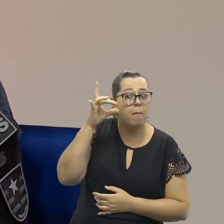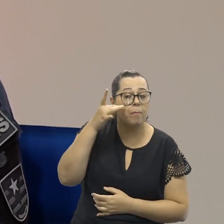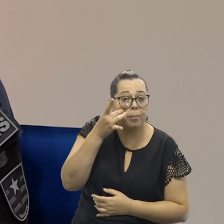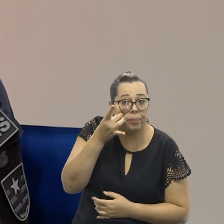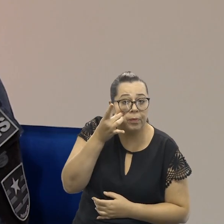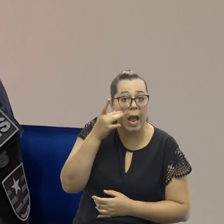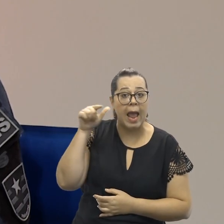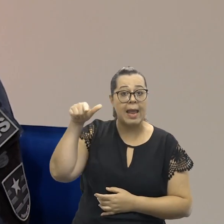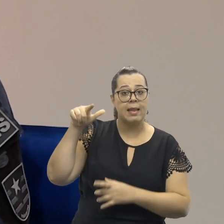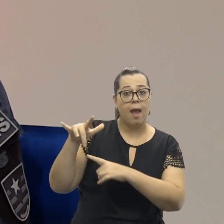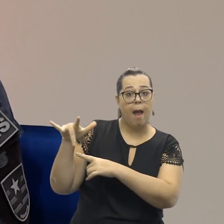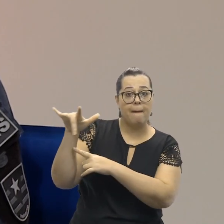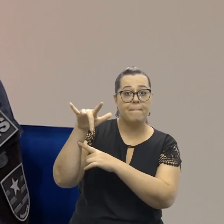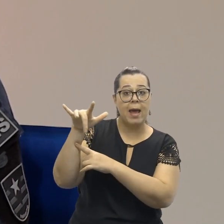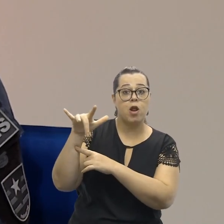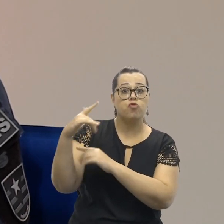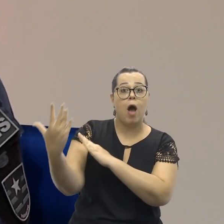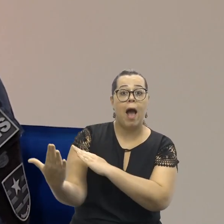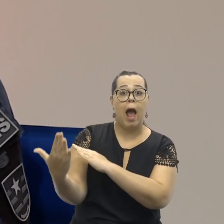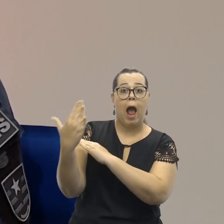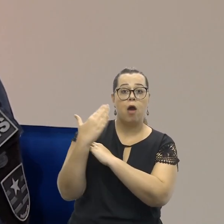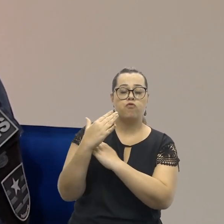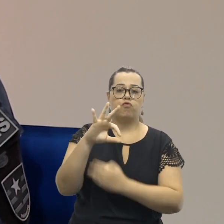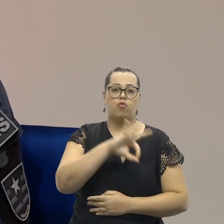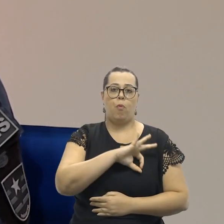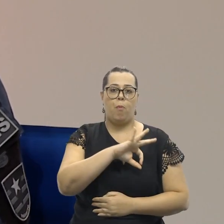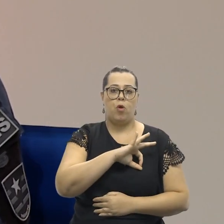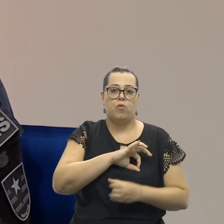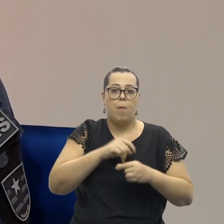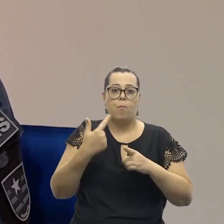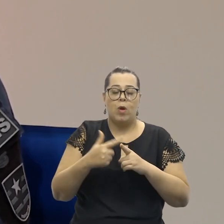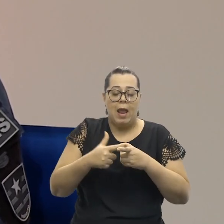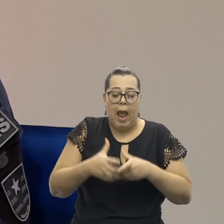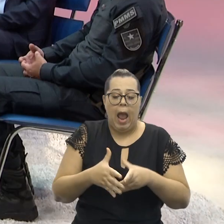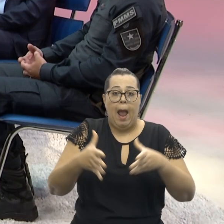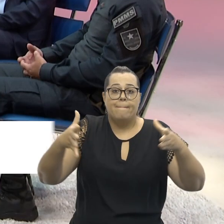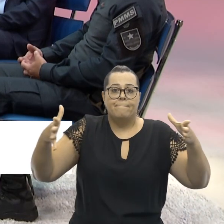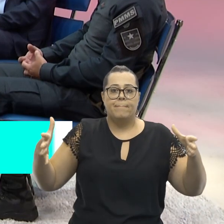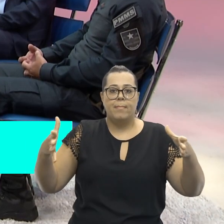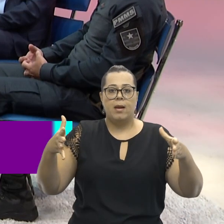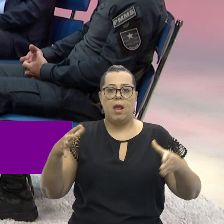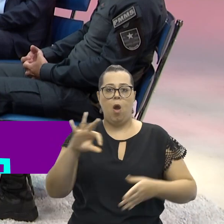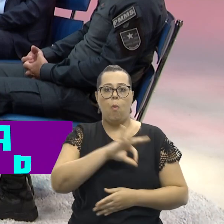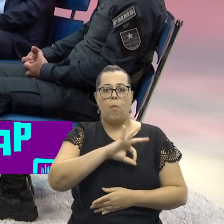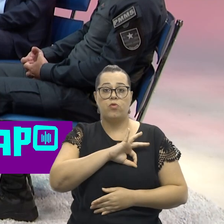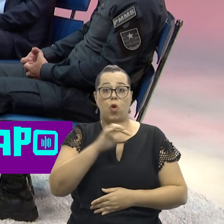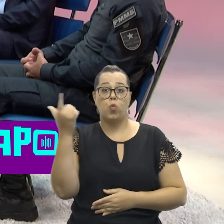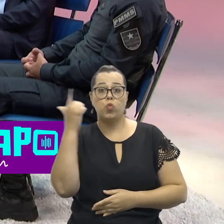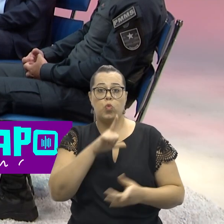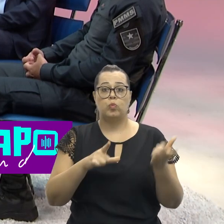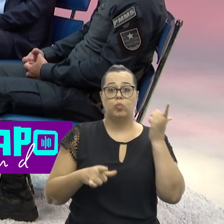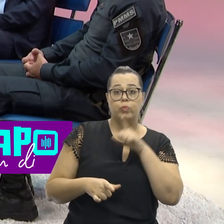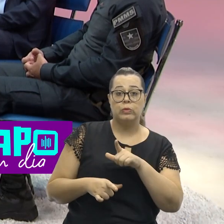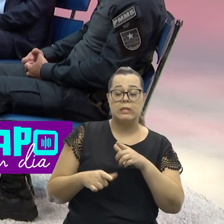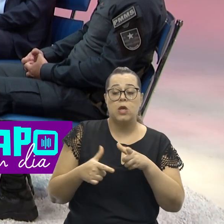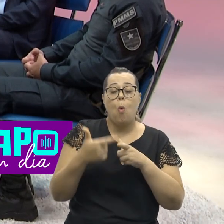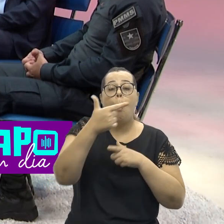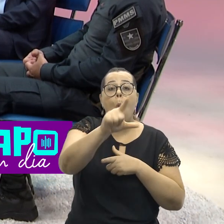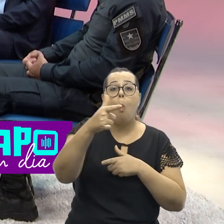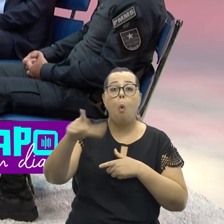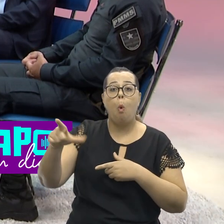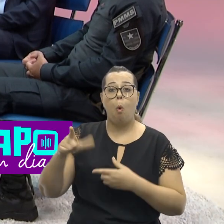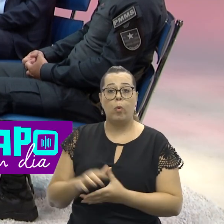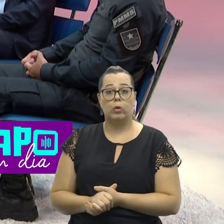serve para otimizar a visão do policial, aumentar o alcance da visão dele. Mas é um instrumento que tem sido muito útil. A